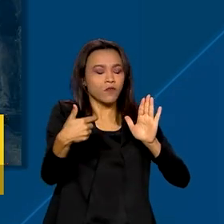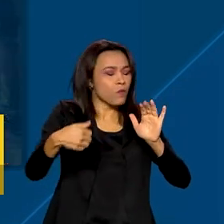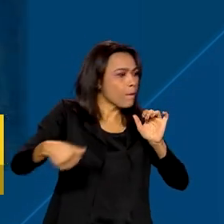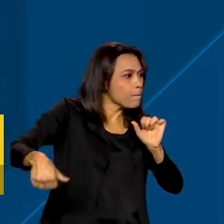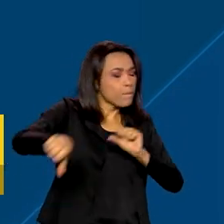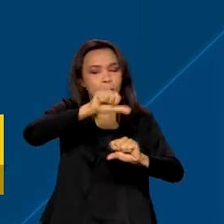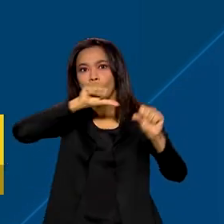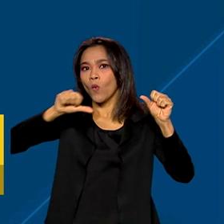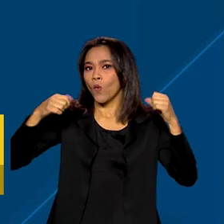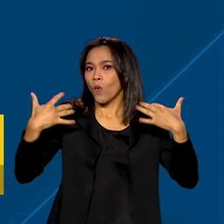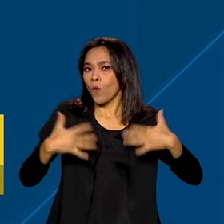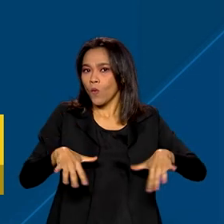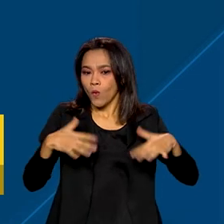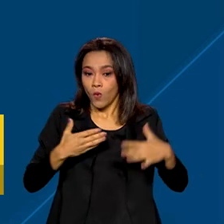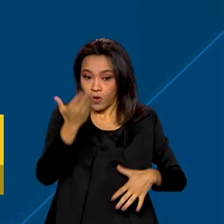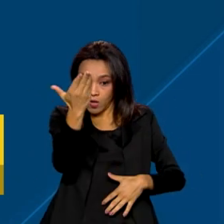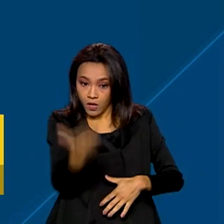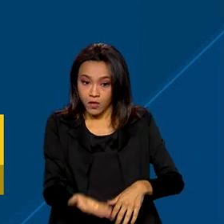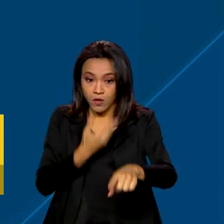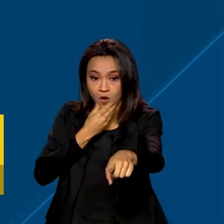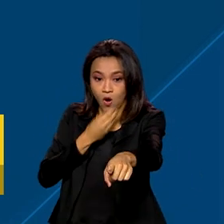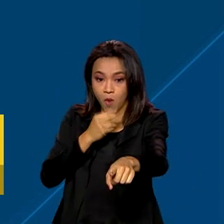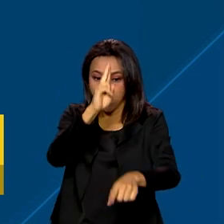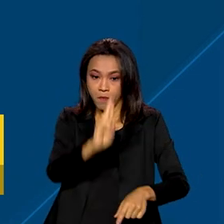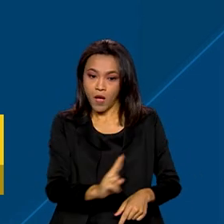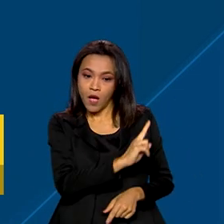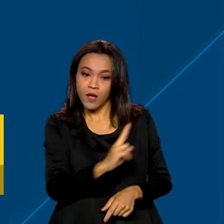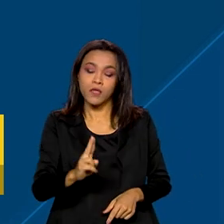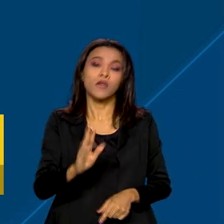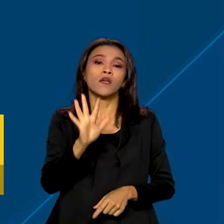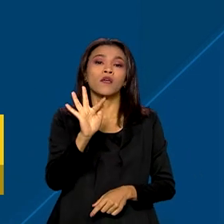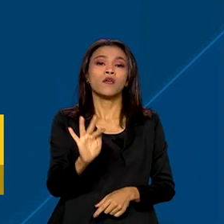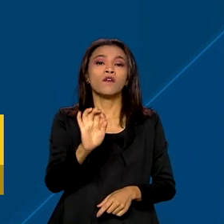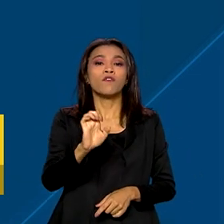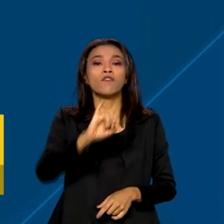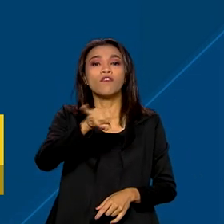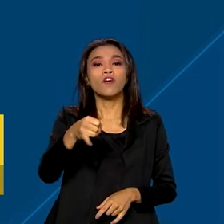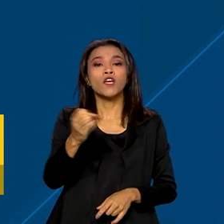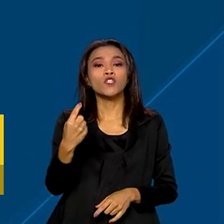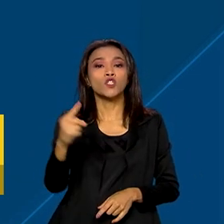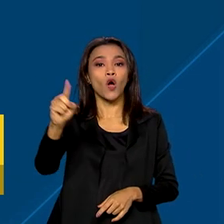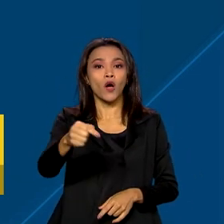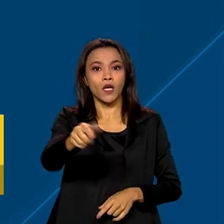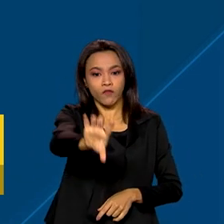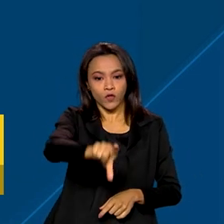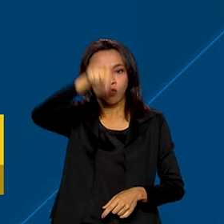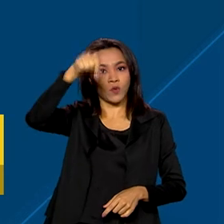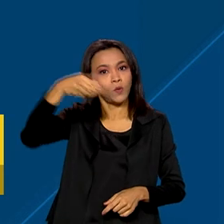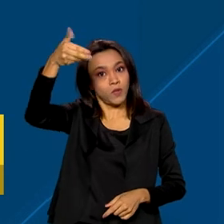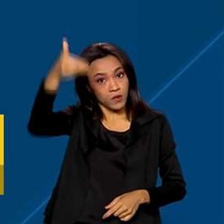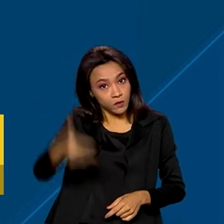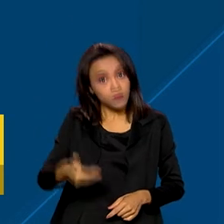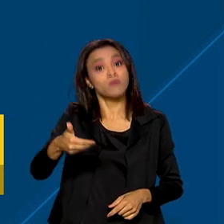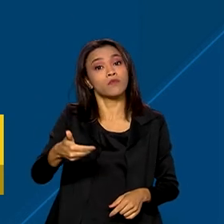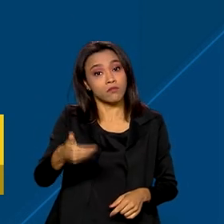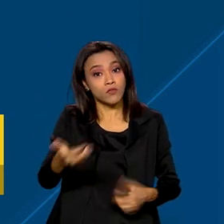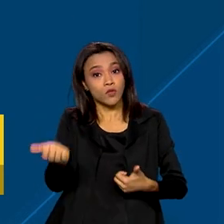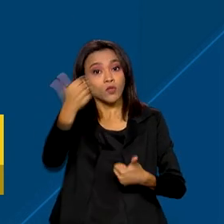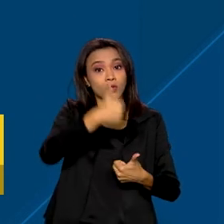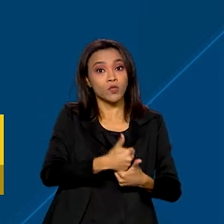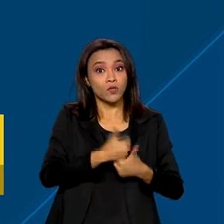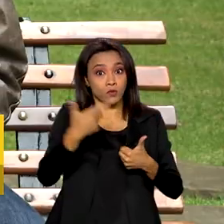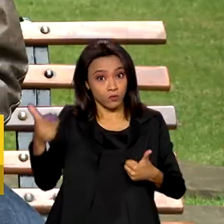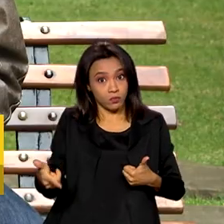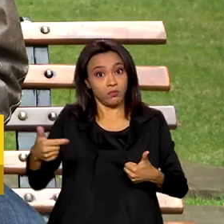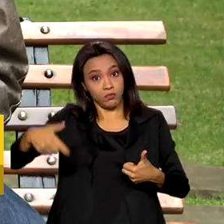grande. O Feijó era um padre de província, virou regente eleito do Brasil, foi o substituto do